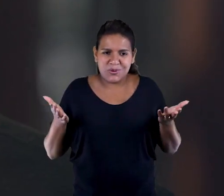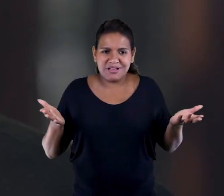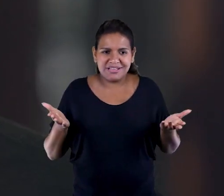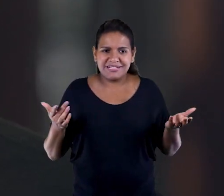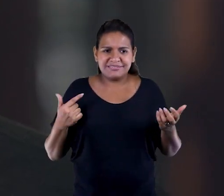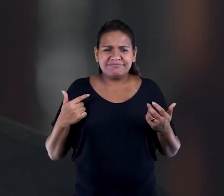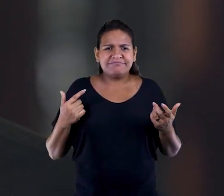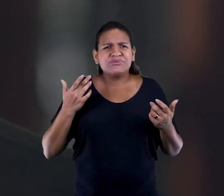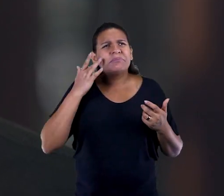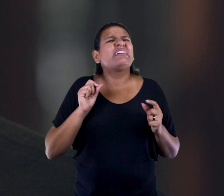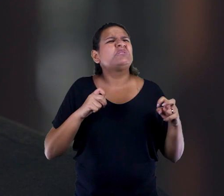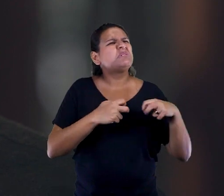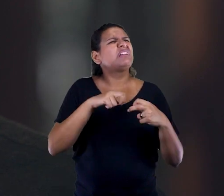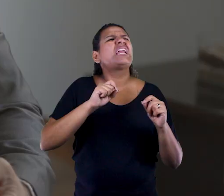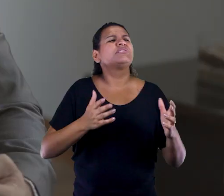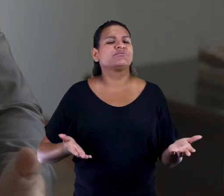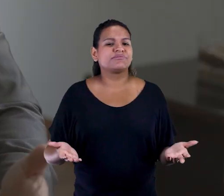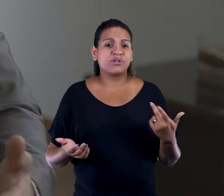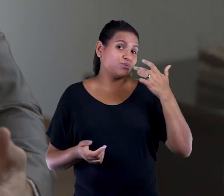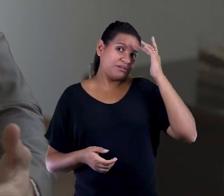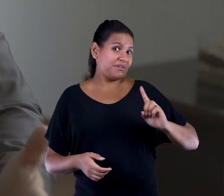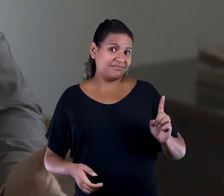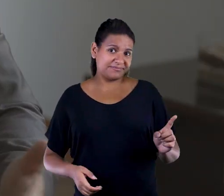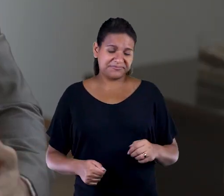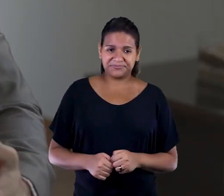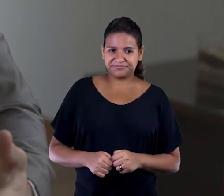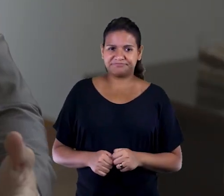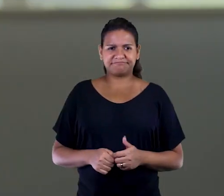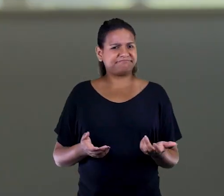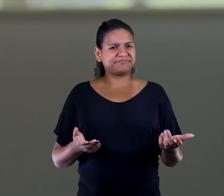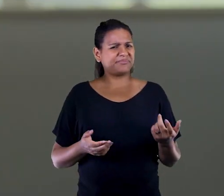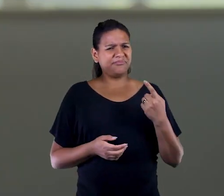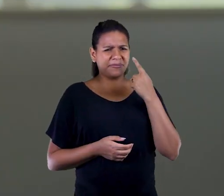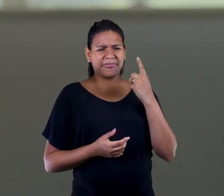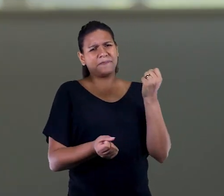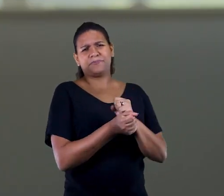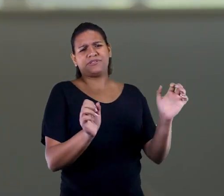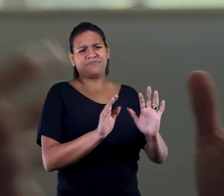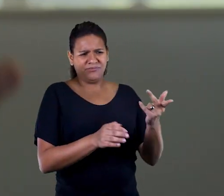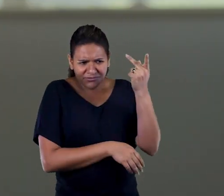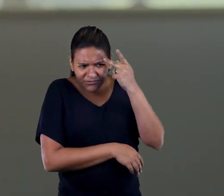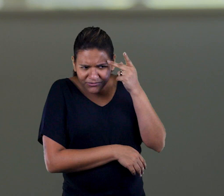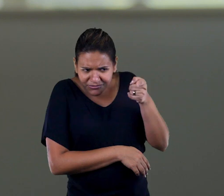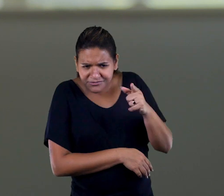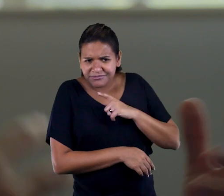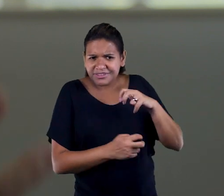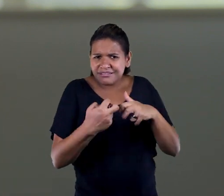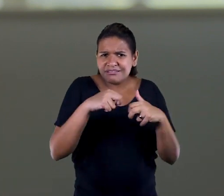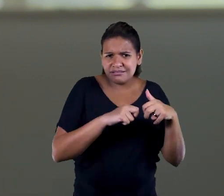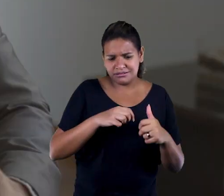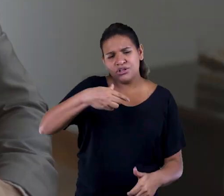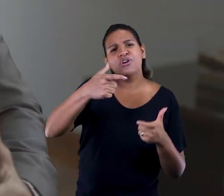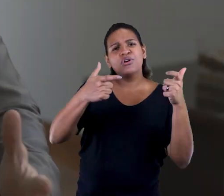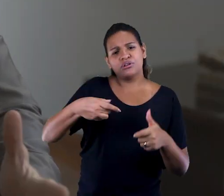tinha, né, nem entendi o que era rinha. E, em princípio, você fica meio receoso, né? Você fala, cara, é impossível, vai acontecer uma rinha em São